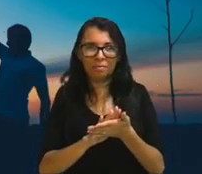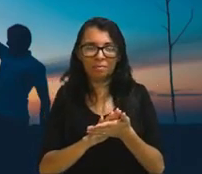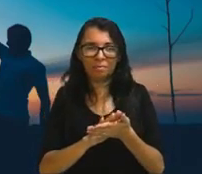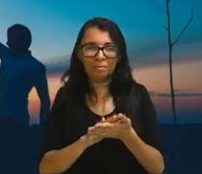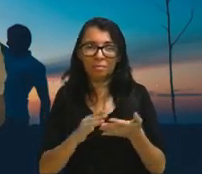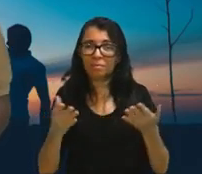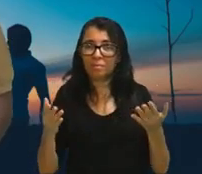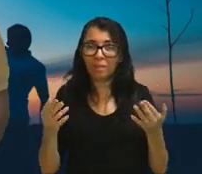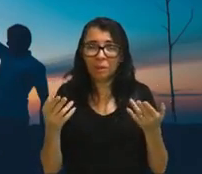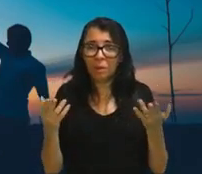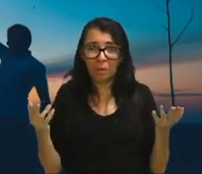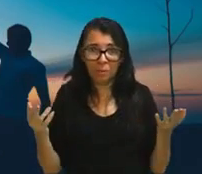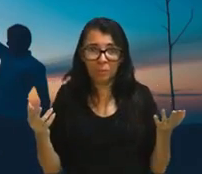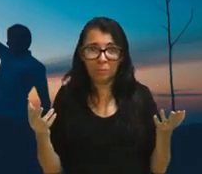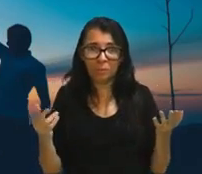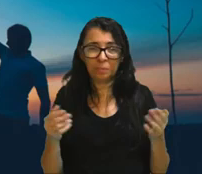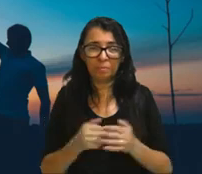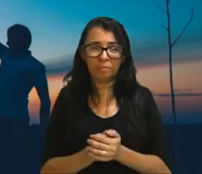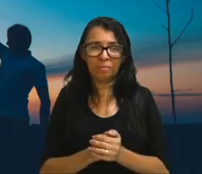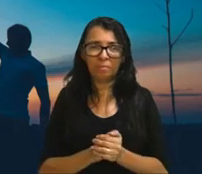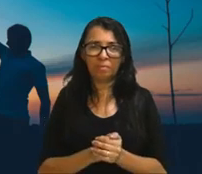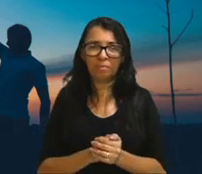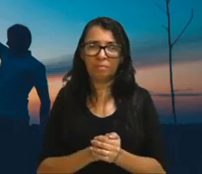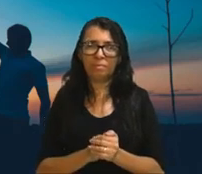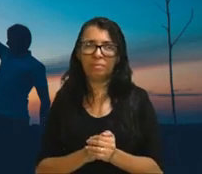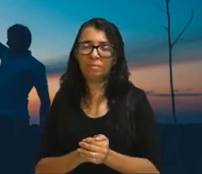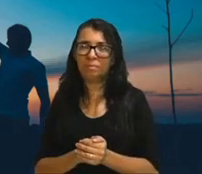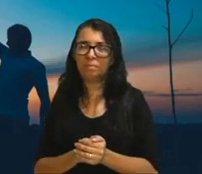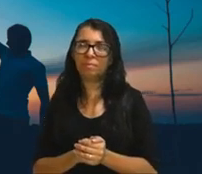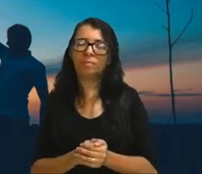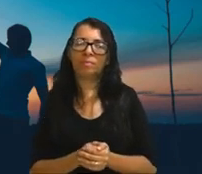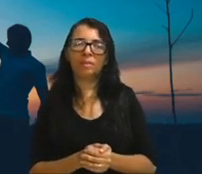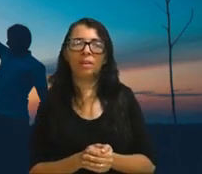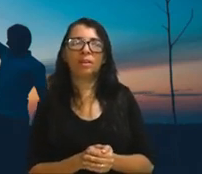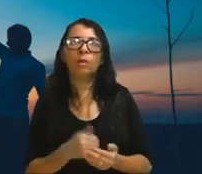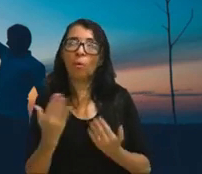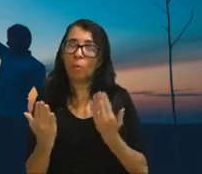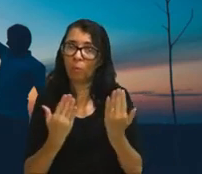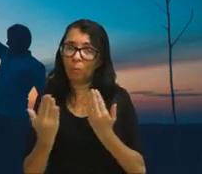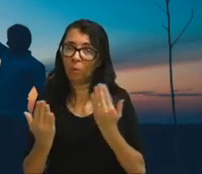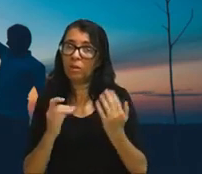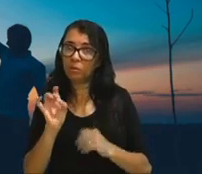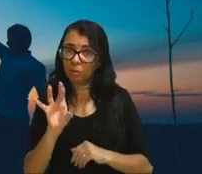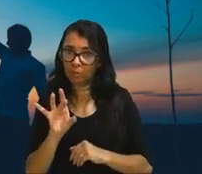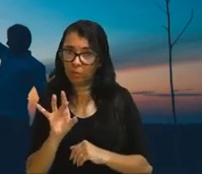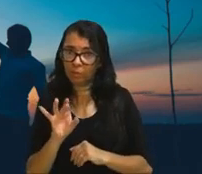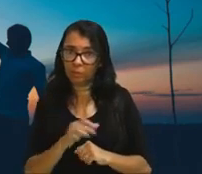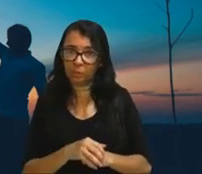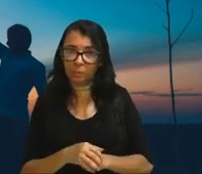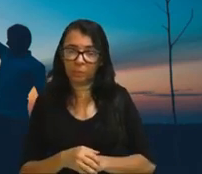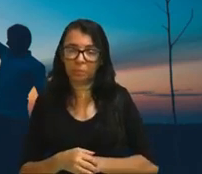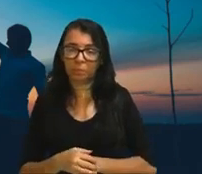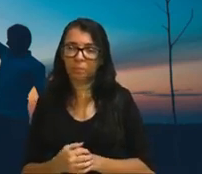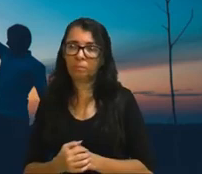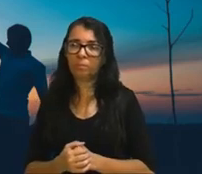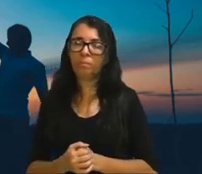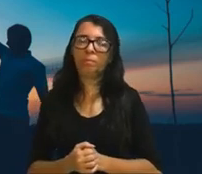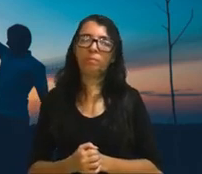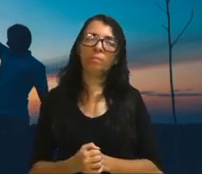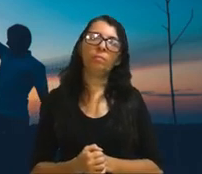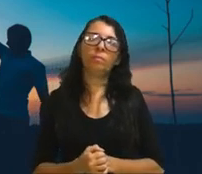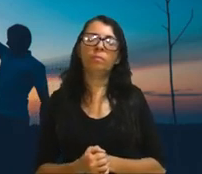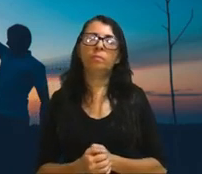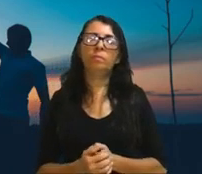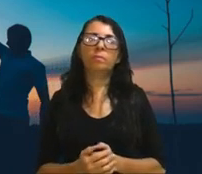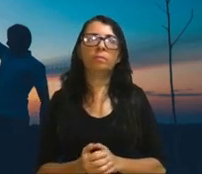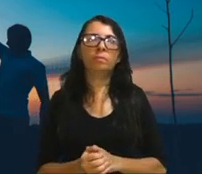acontece, quebra-se a unidade, cada um vira para o seu interesse, cada um quer defender os seus interesses, cada um